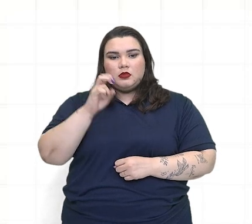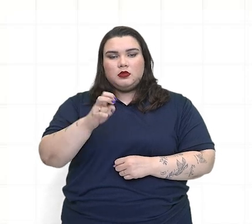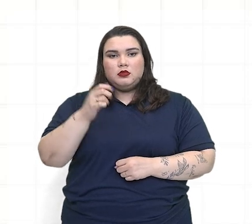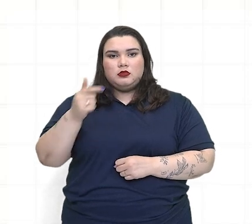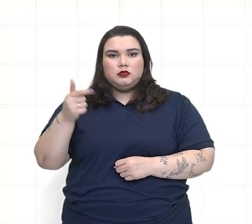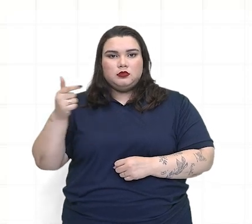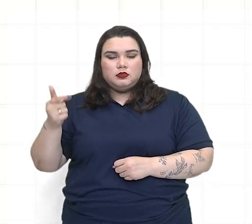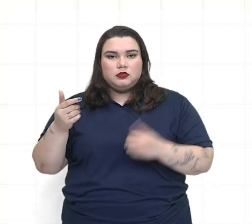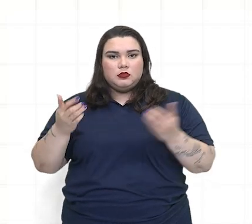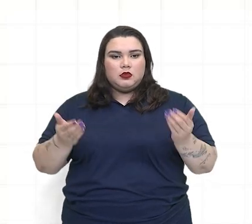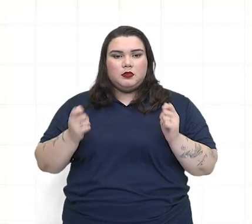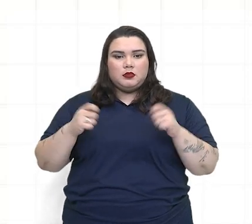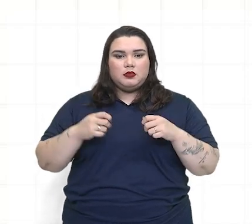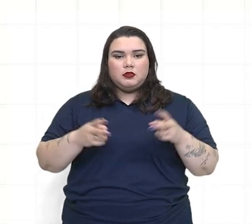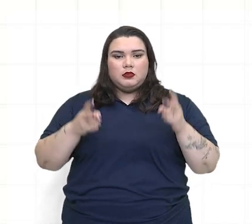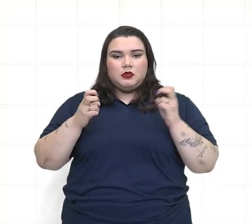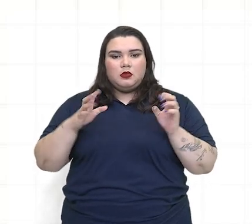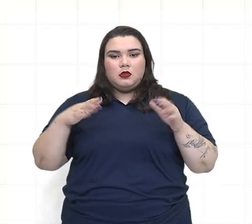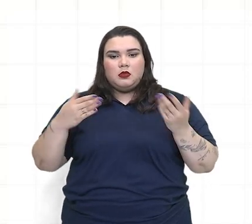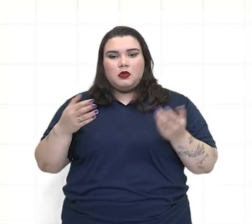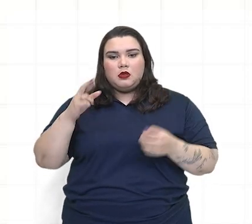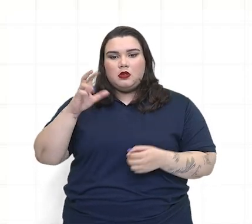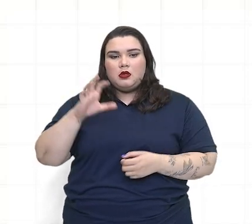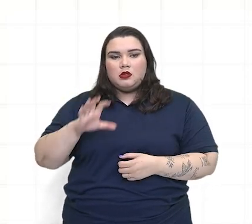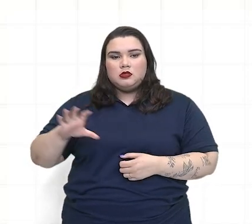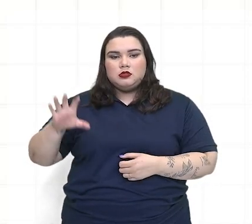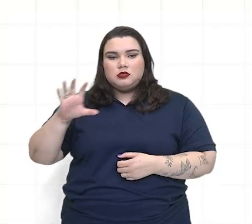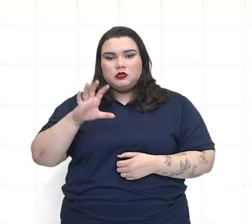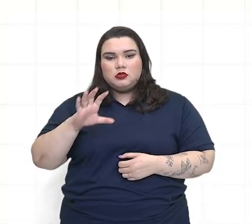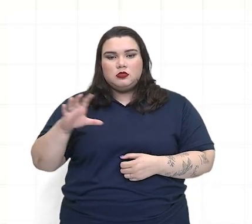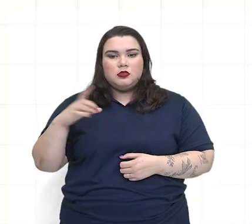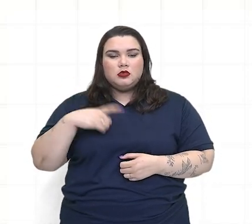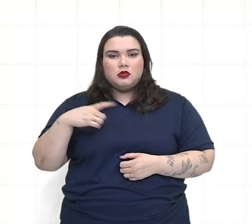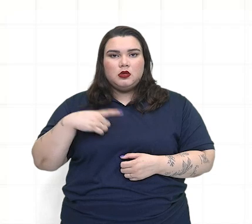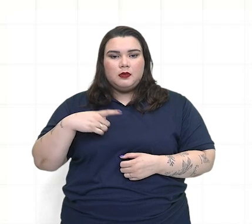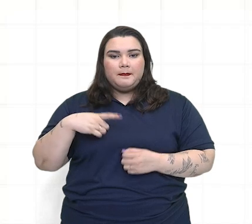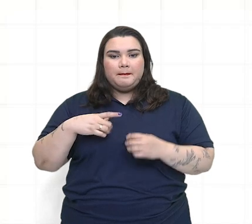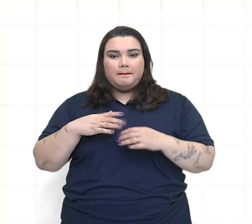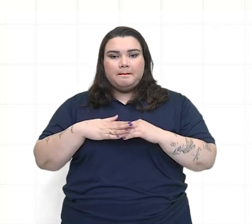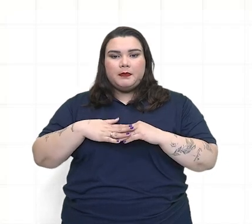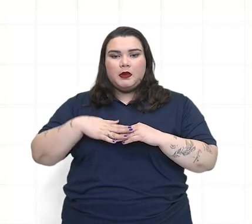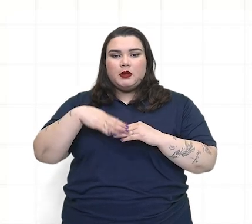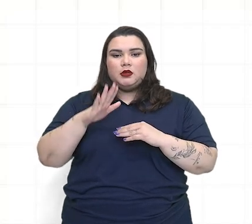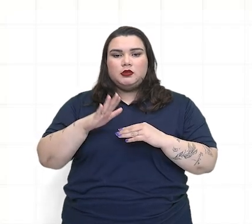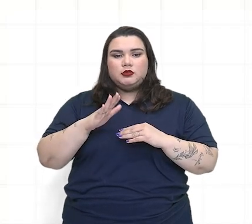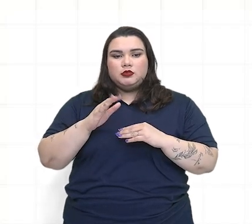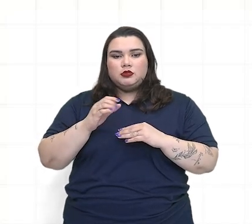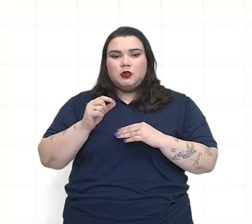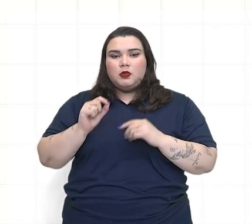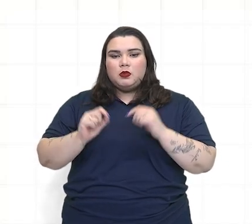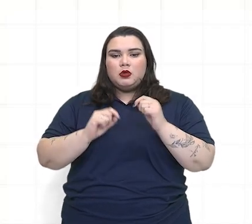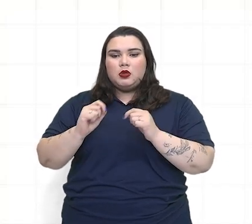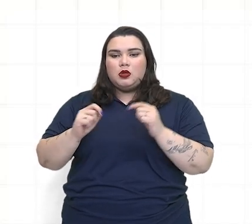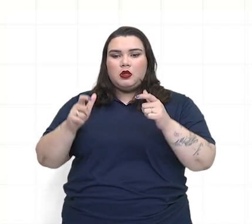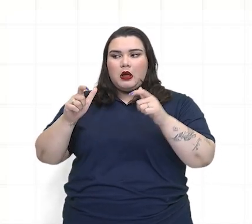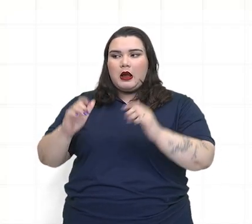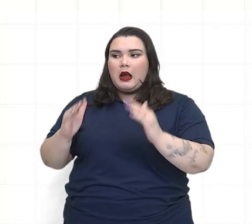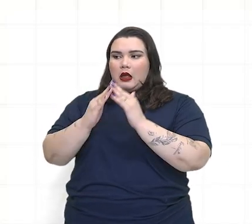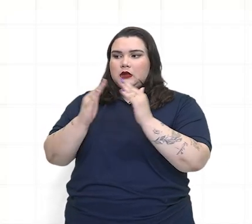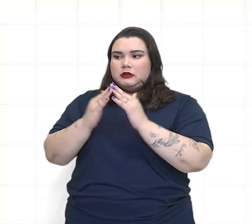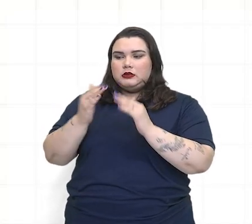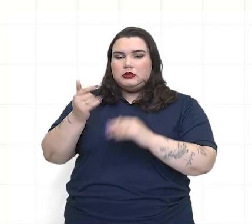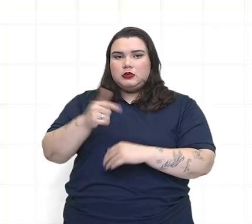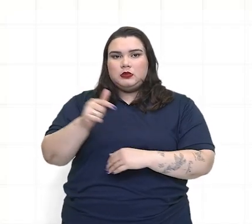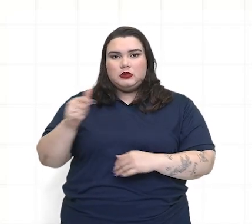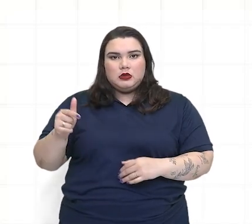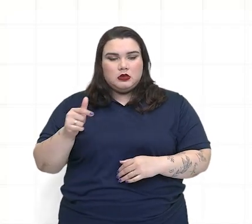1.285.522. Então a gente pode dizer aqui qual foi a região que, né, possui o maior número de domicílios não ocupados.